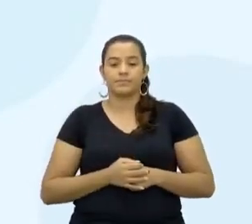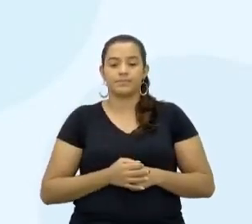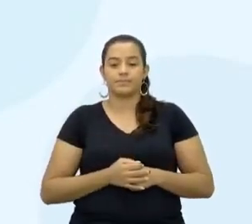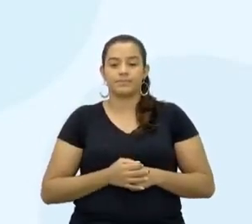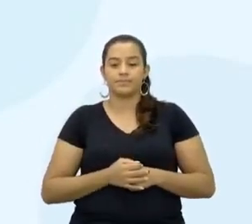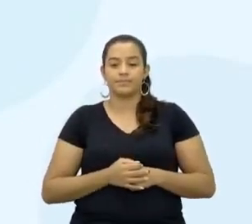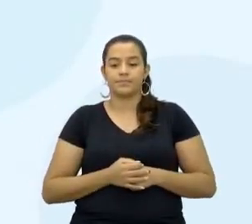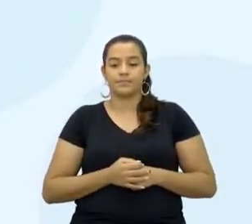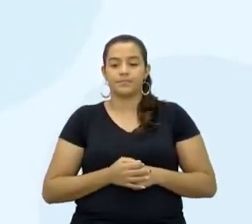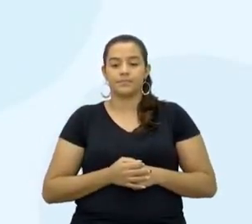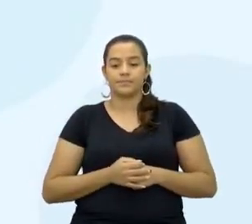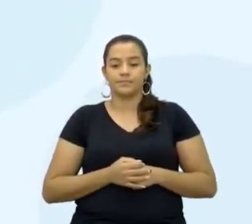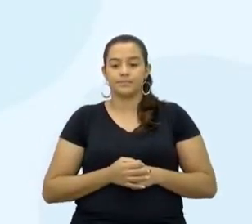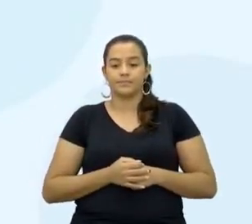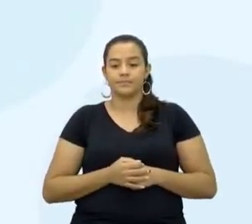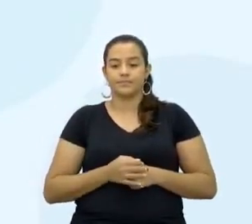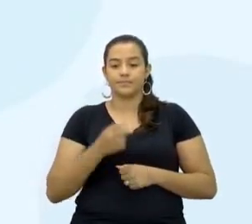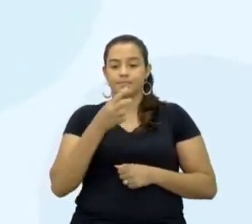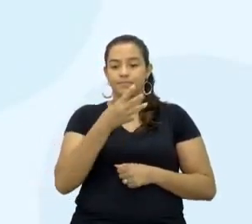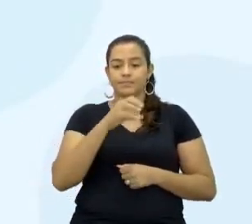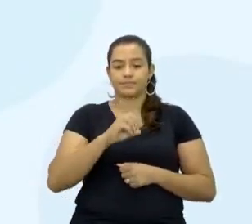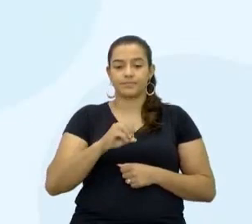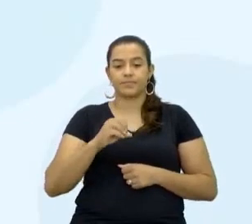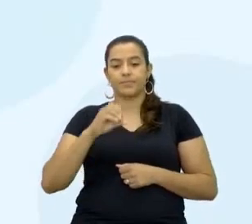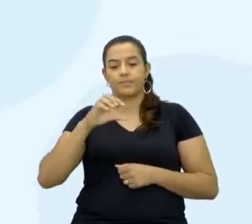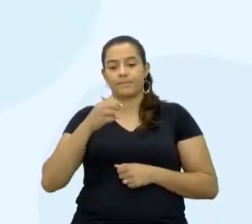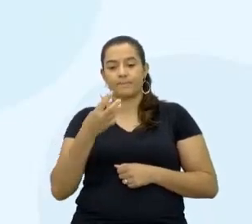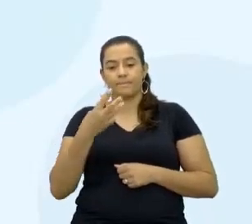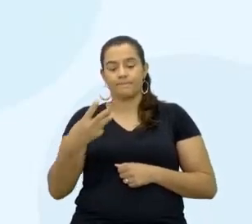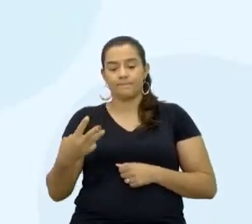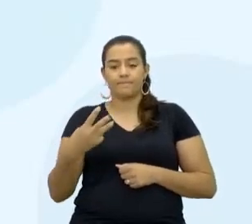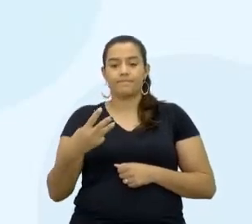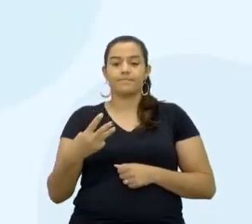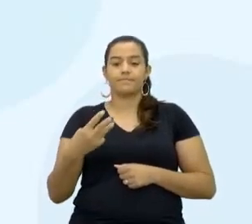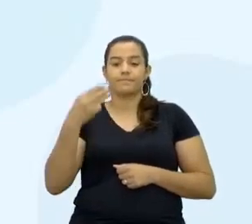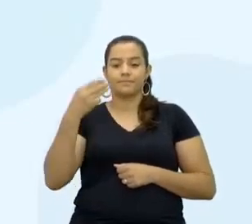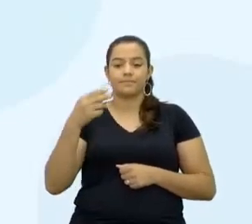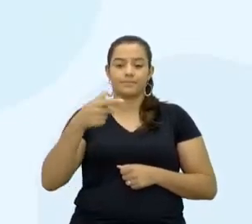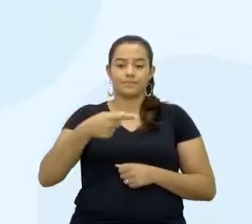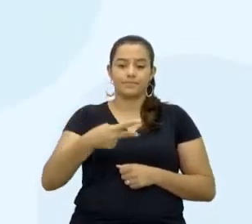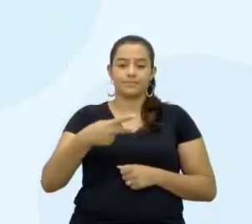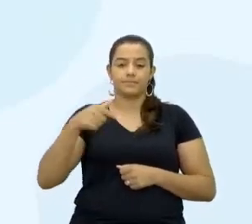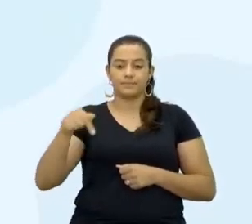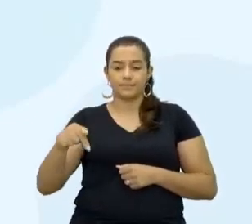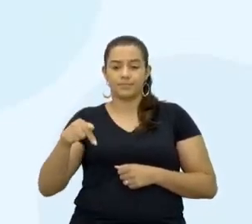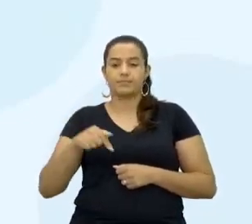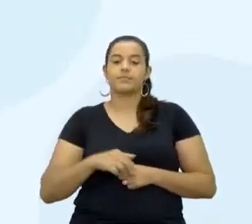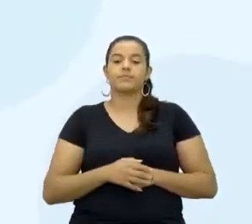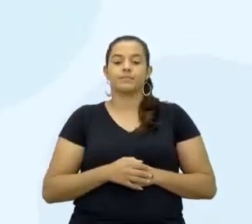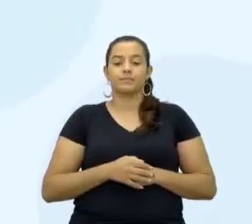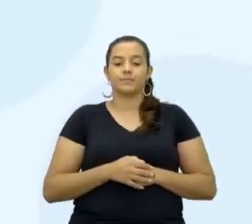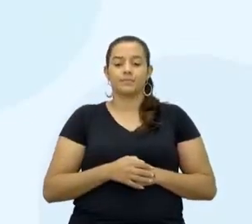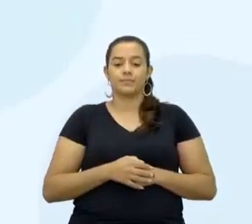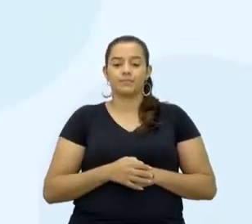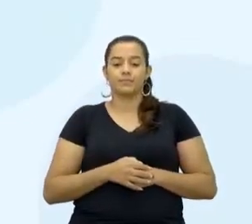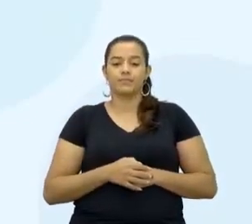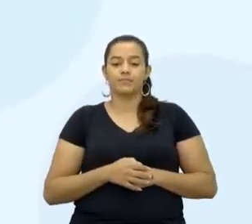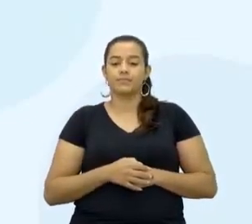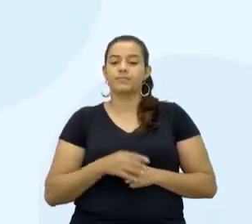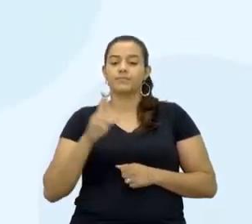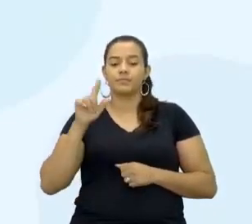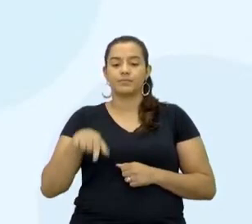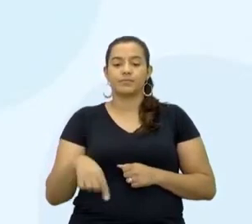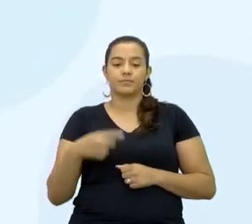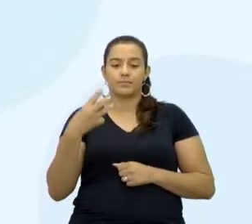vamos ver quanto que dá isso. 30 dividido por 9 dá 3 mesmo, 3 vezes 9, 27, né? Sobra um 3,